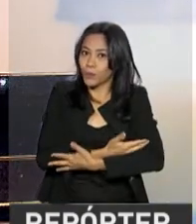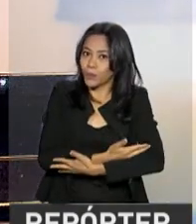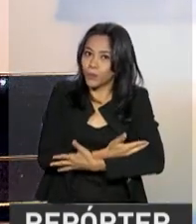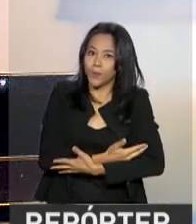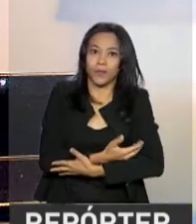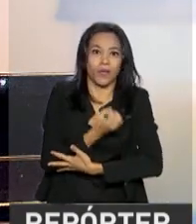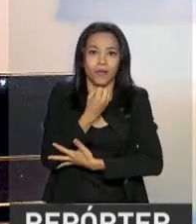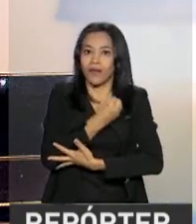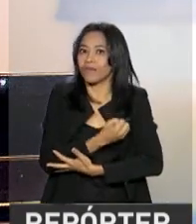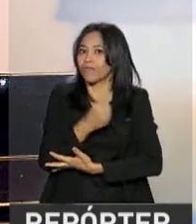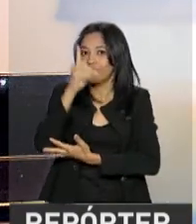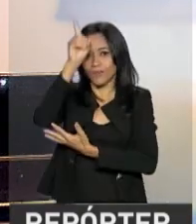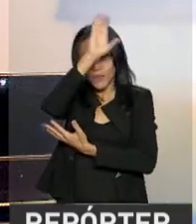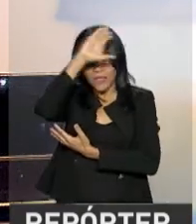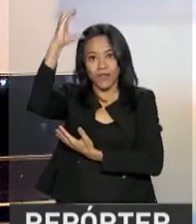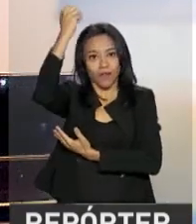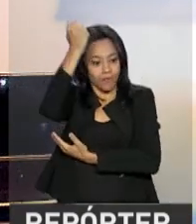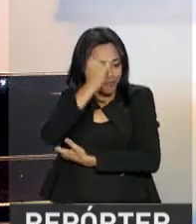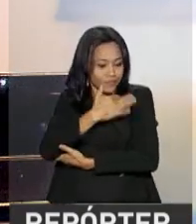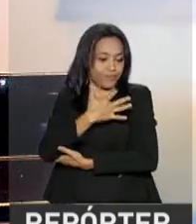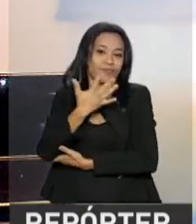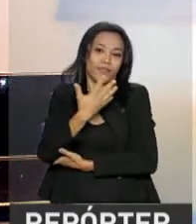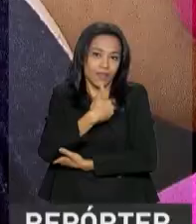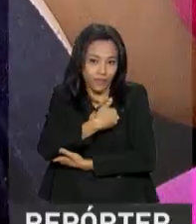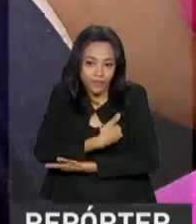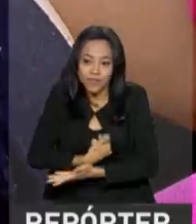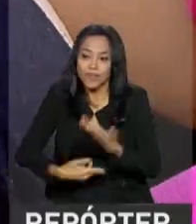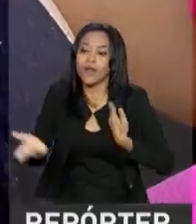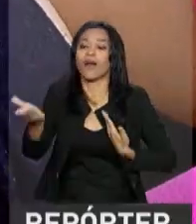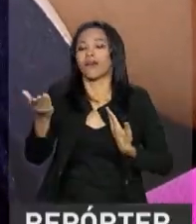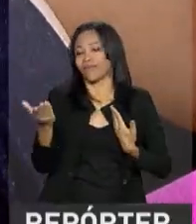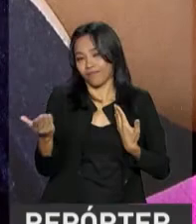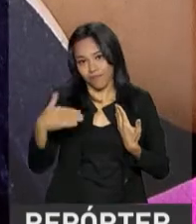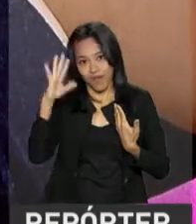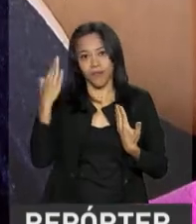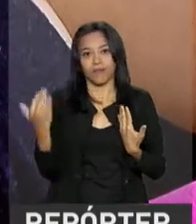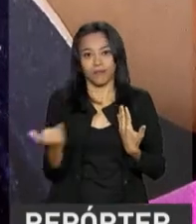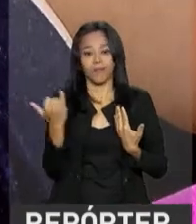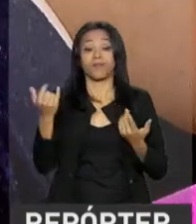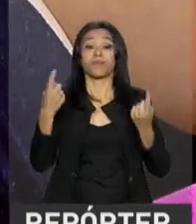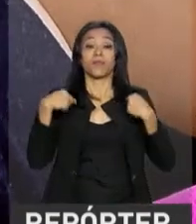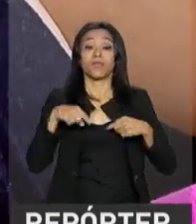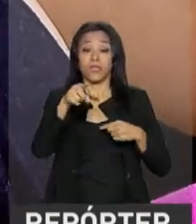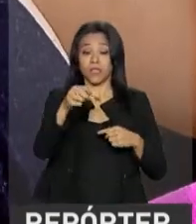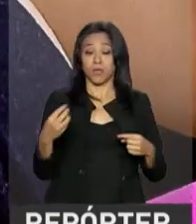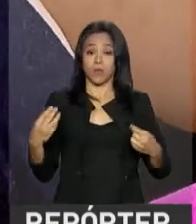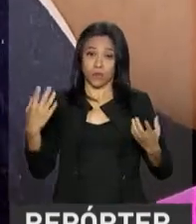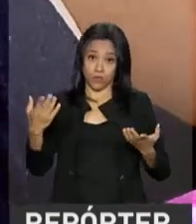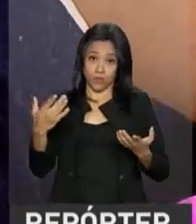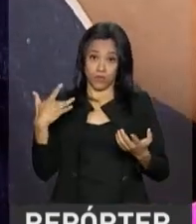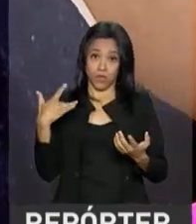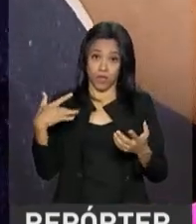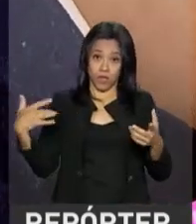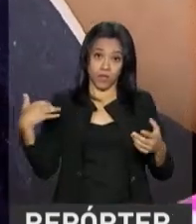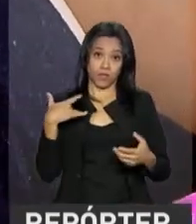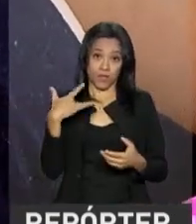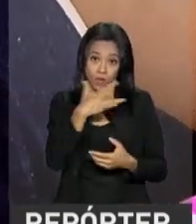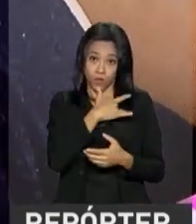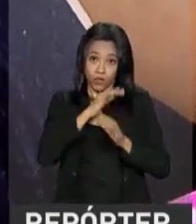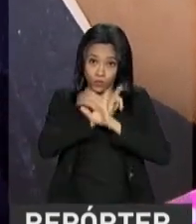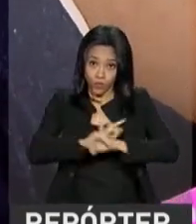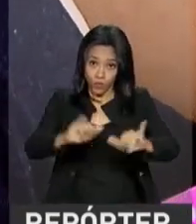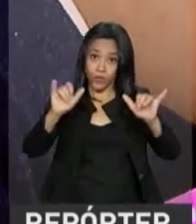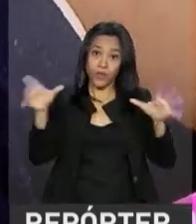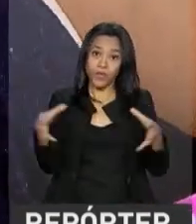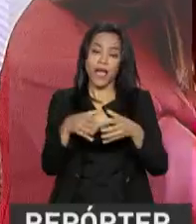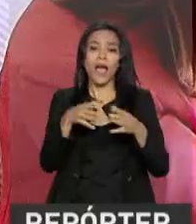é divino e poder compartilhar isso mais ainda. A Organização Mundial da Saúde recomenda que os bebês recebam leite materno